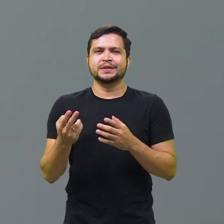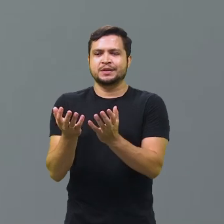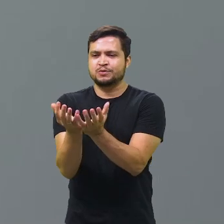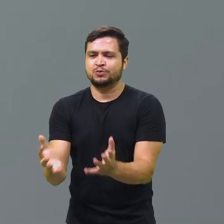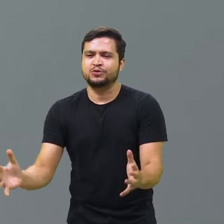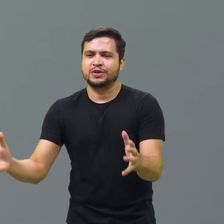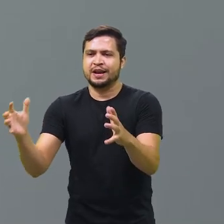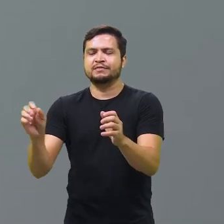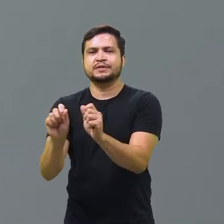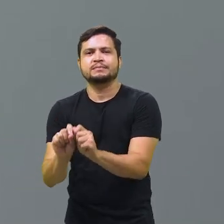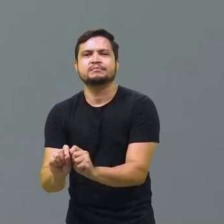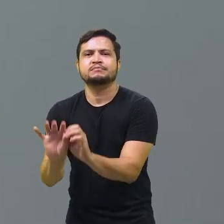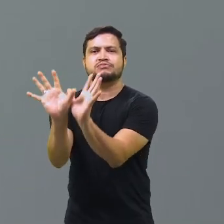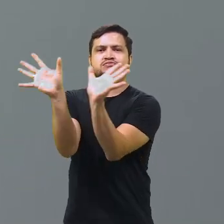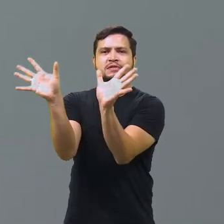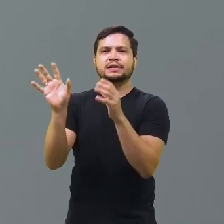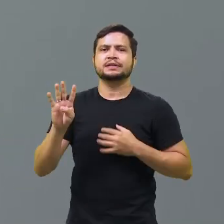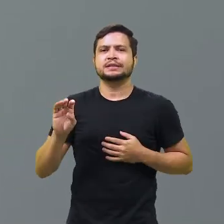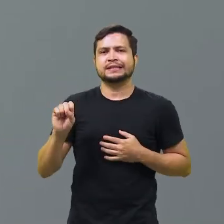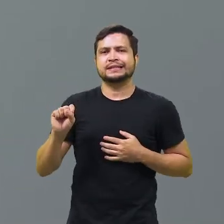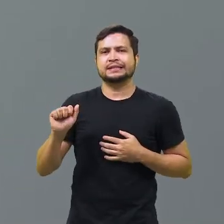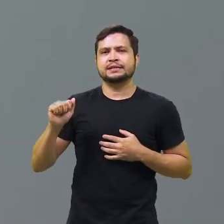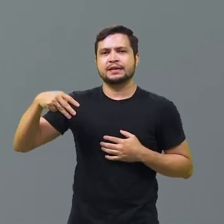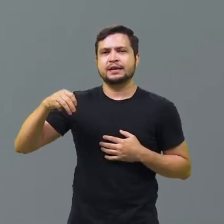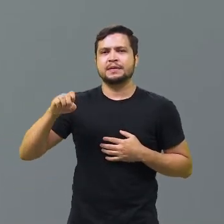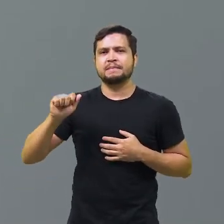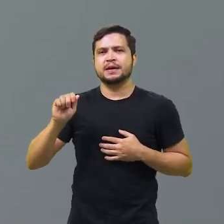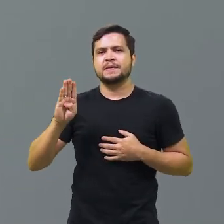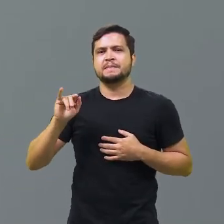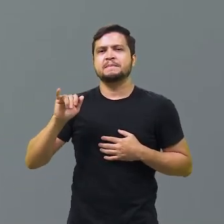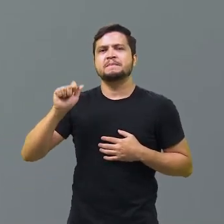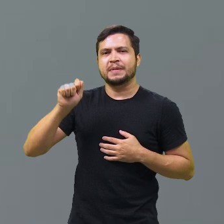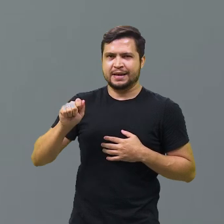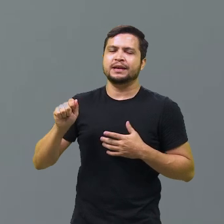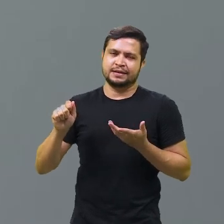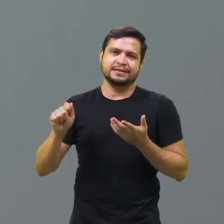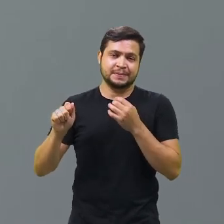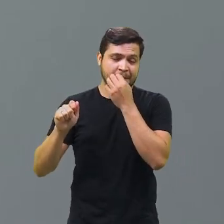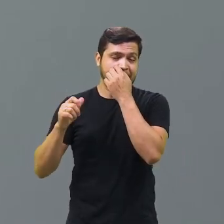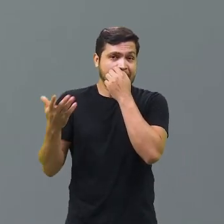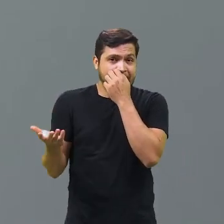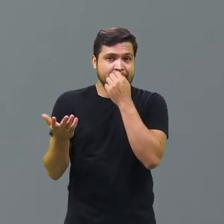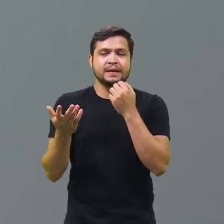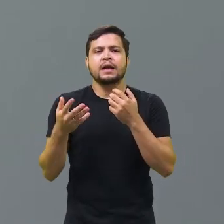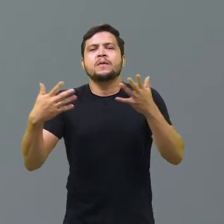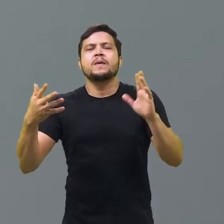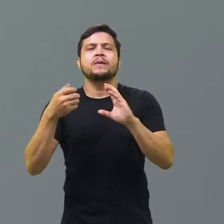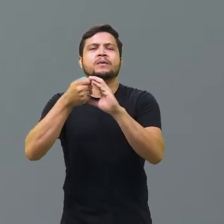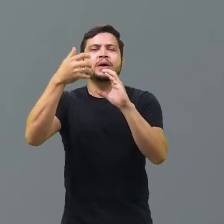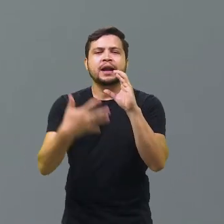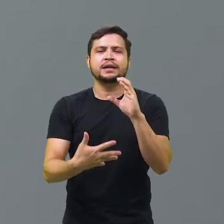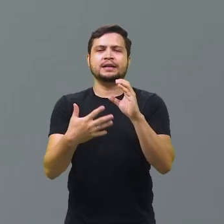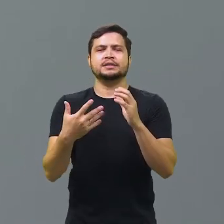jarro imenso de samambaia, que a samambaia é o grande representante do grupo das pteridófitas, né? E quais são as